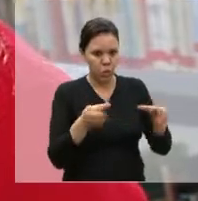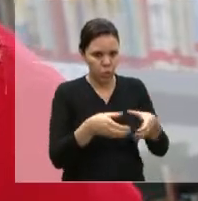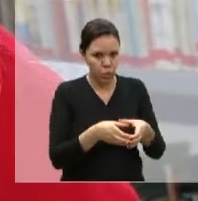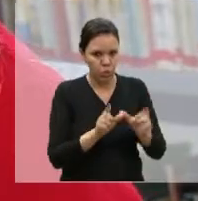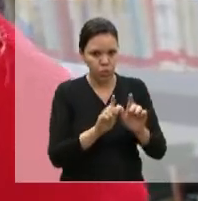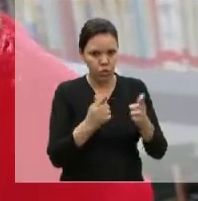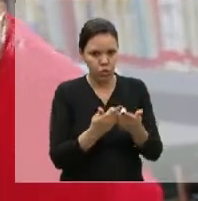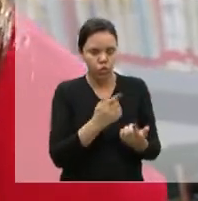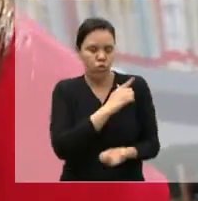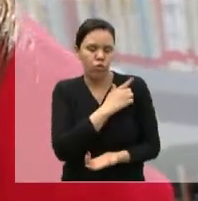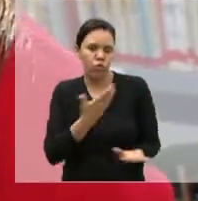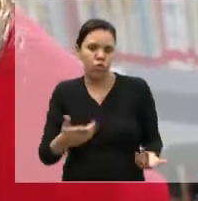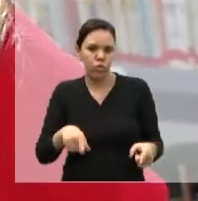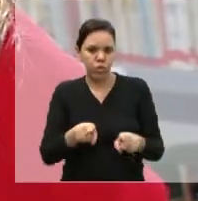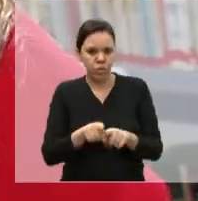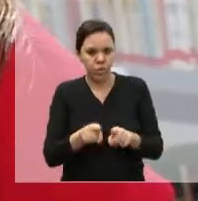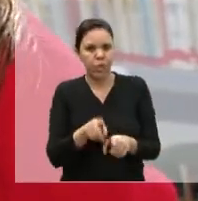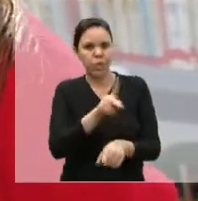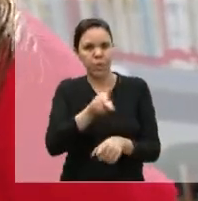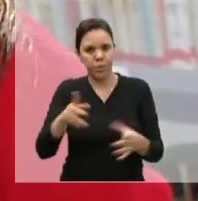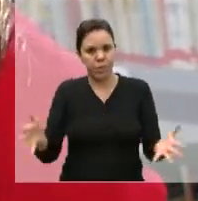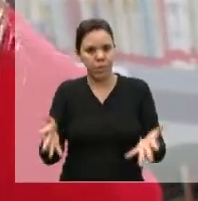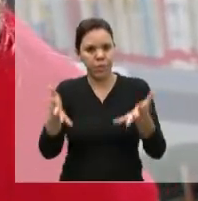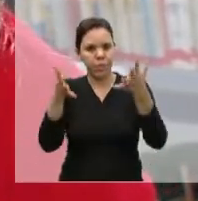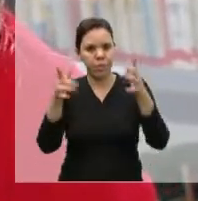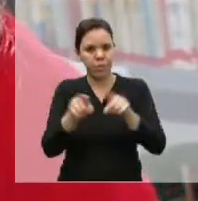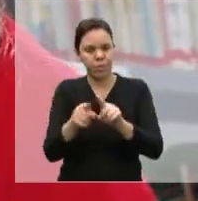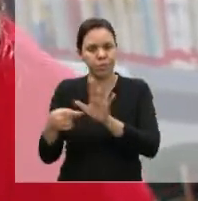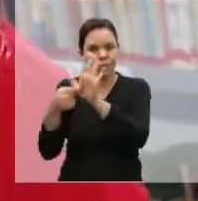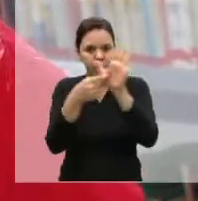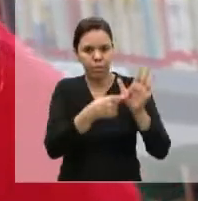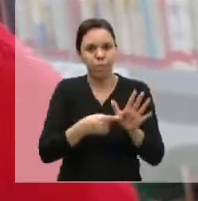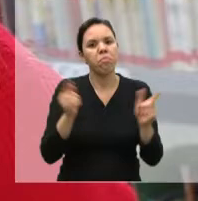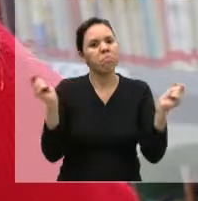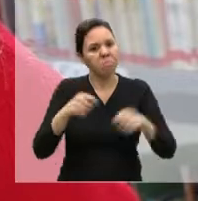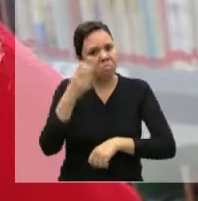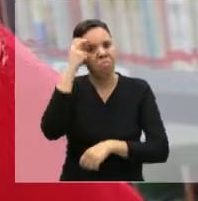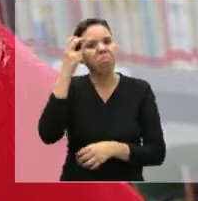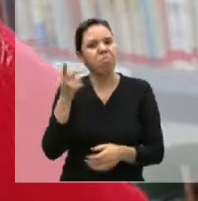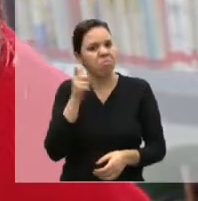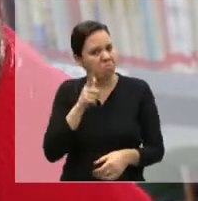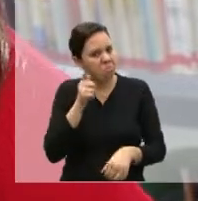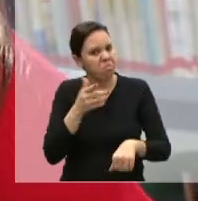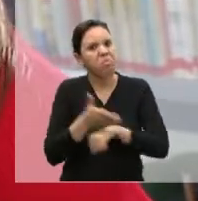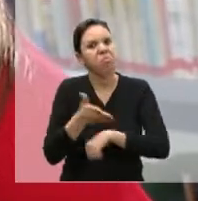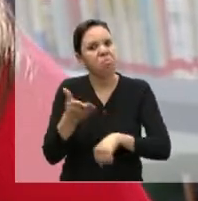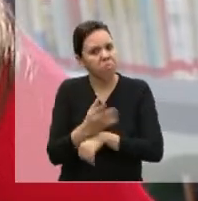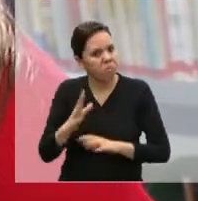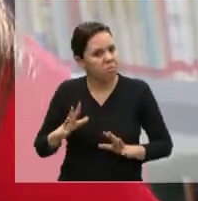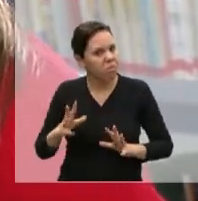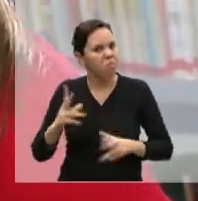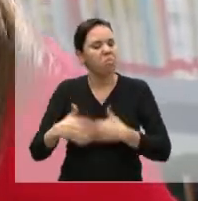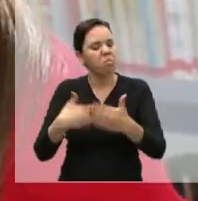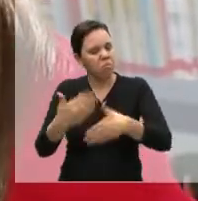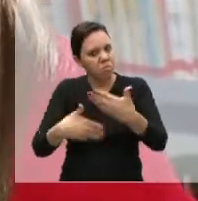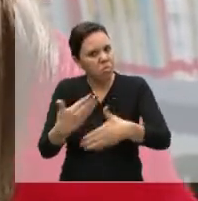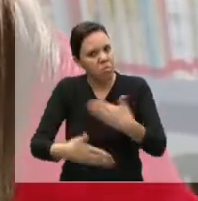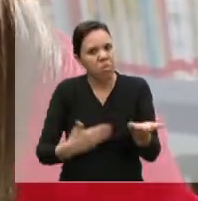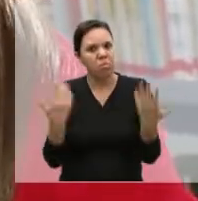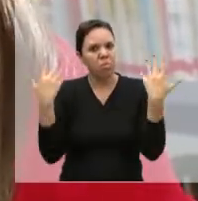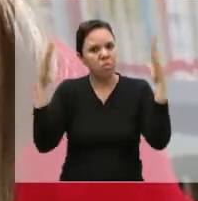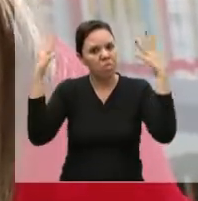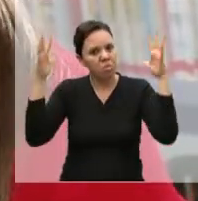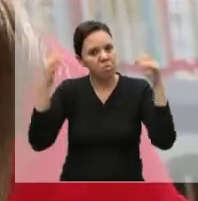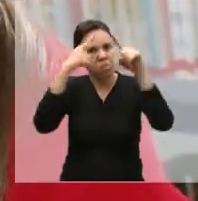os alunos para mostrarem que eles são capazes de participarem de todos os eventos, de todas as competições, de tudo